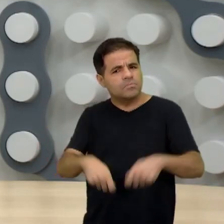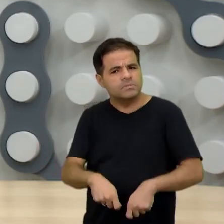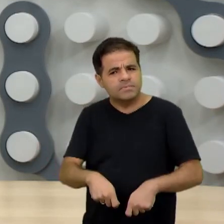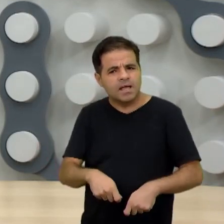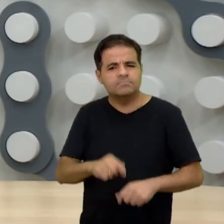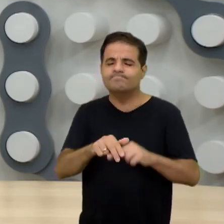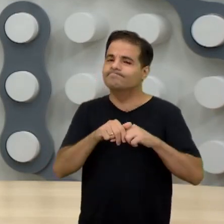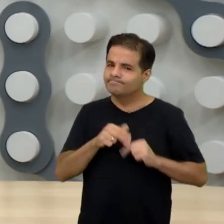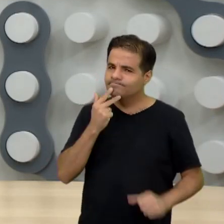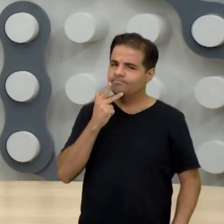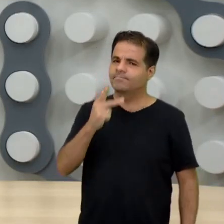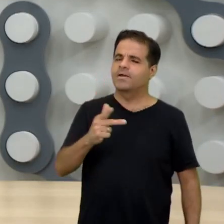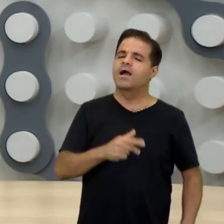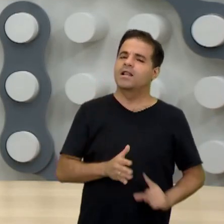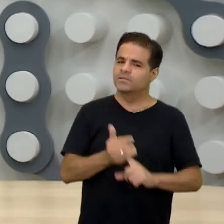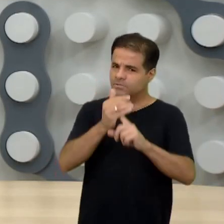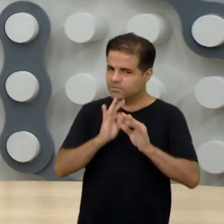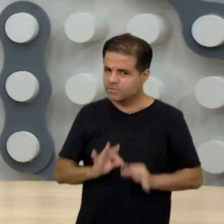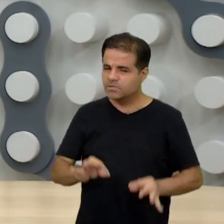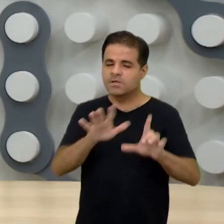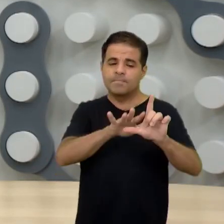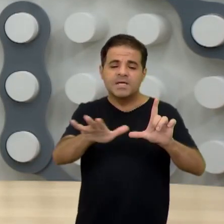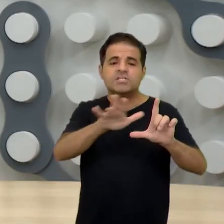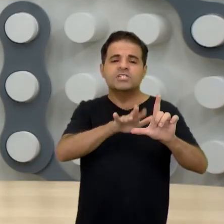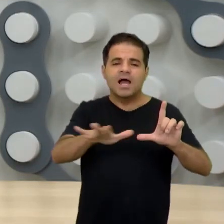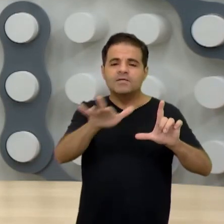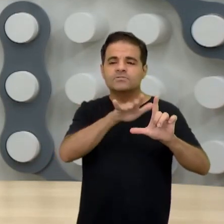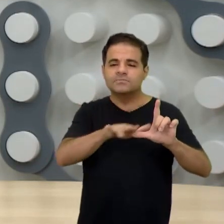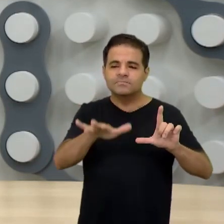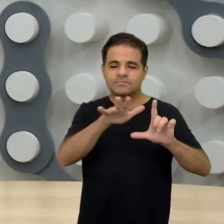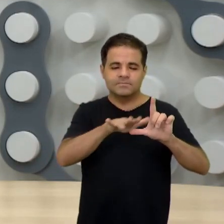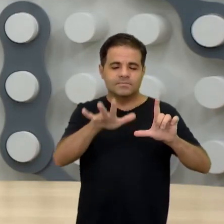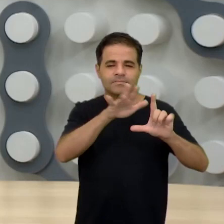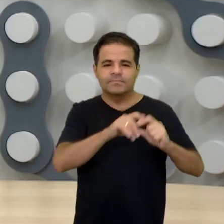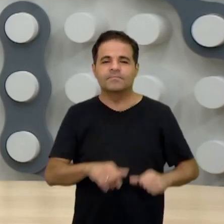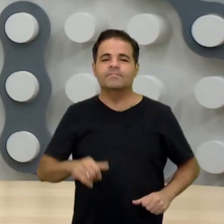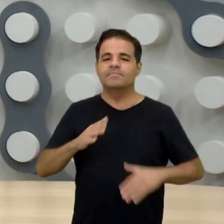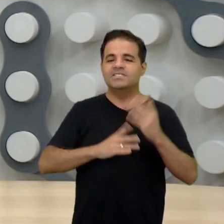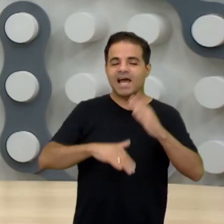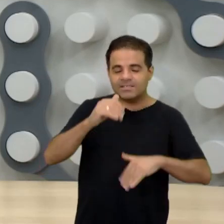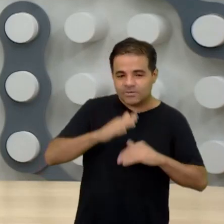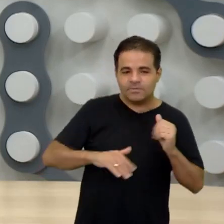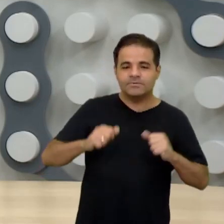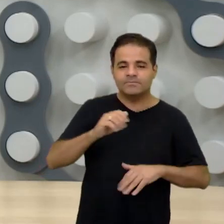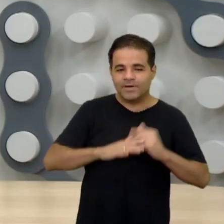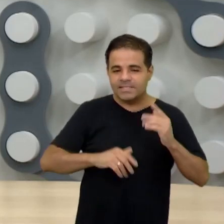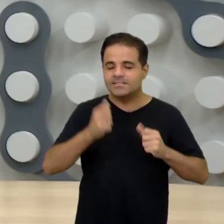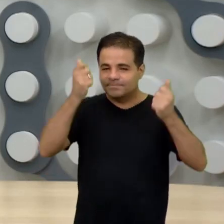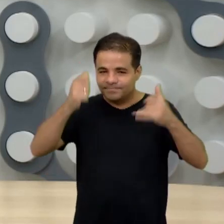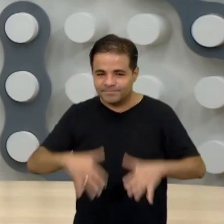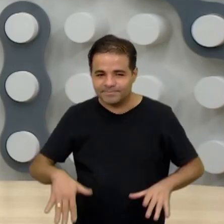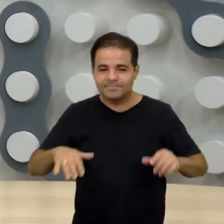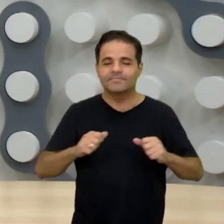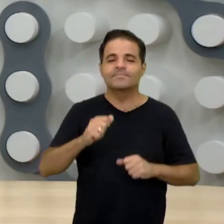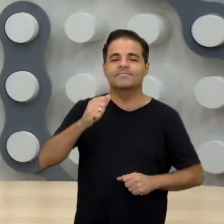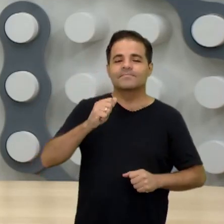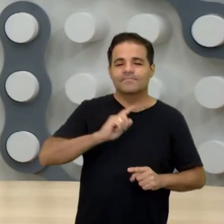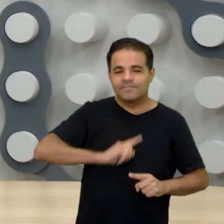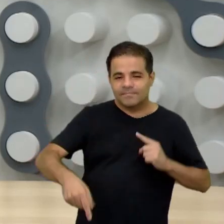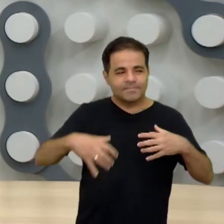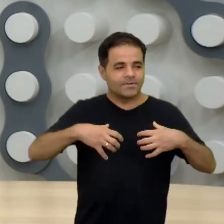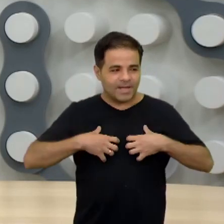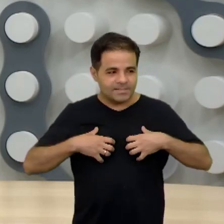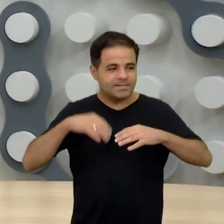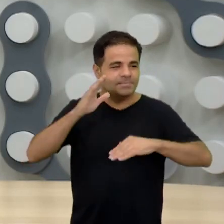isso que eu digo, quando a gente fala de jornalismo midiático, não vai entrar a mídia no sentido amplo, mas no sentido mais restrito,